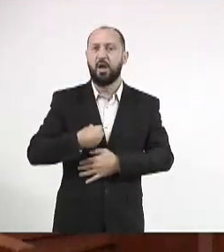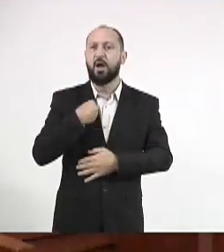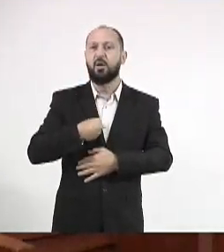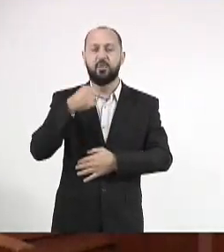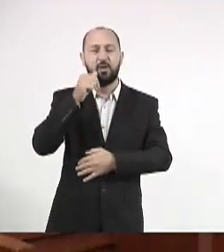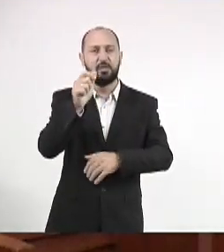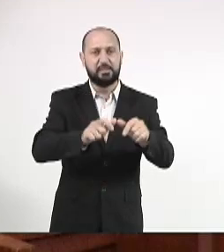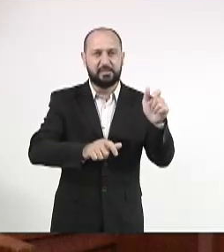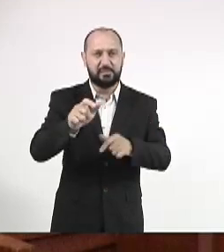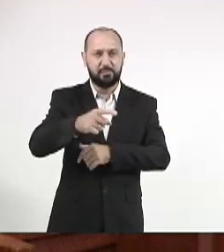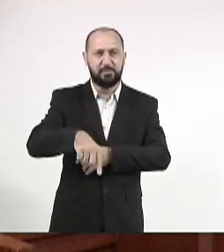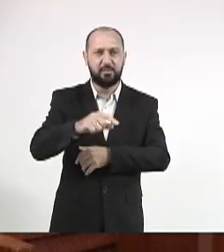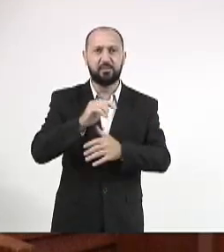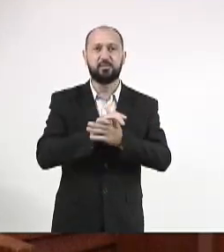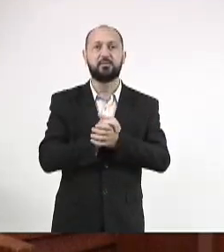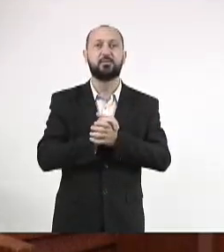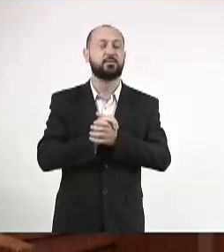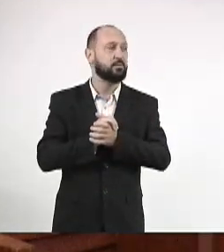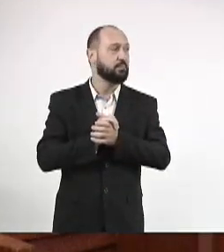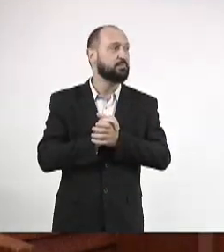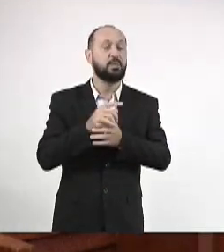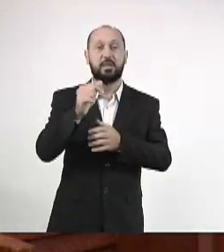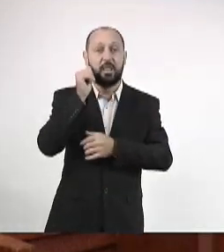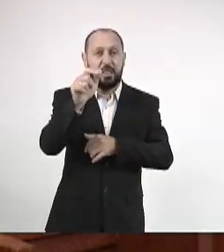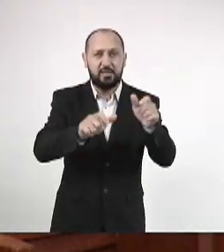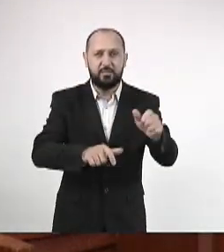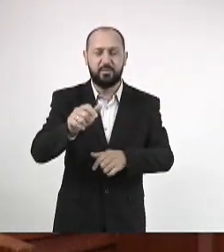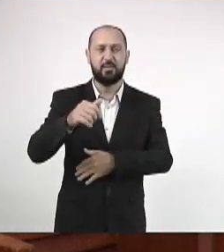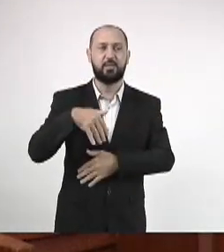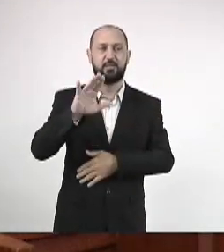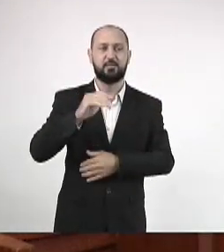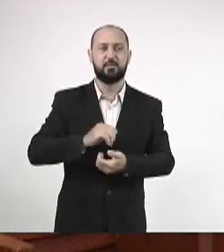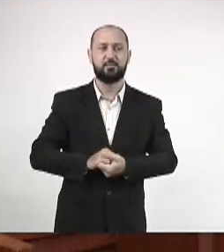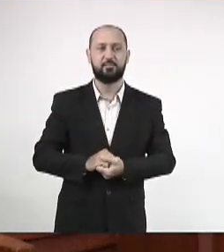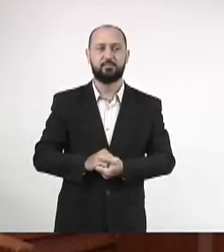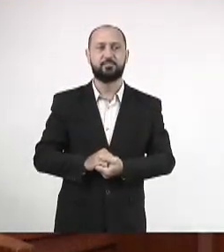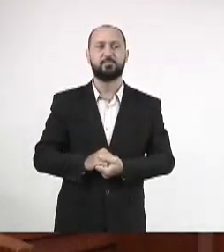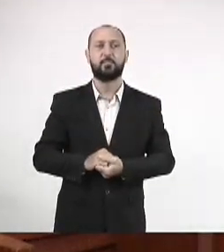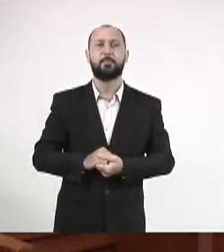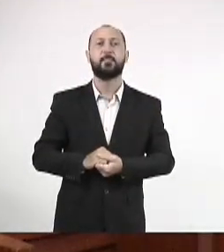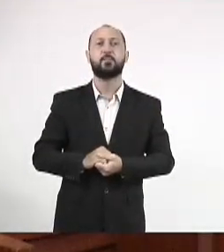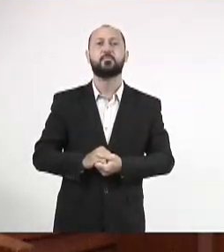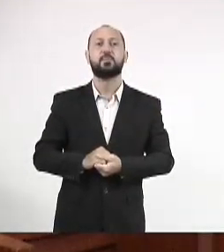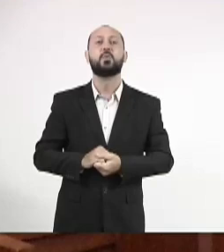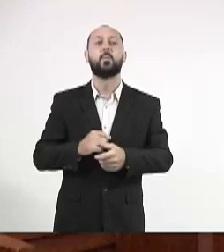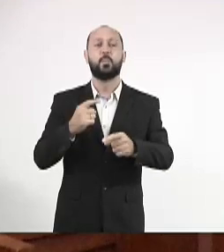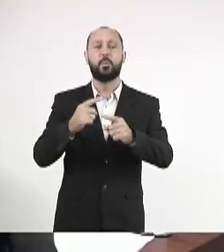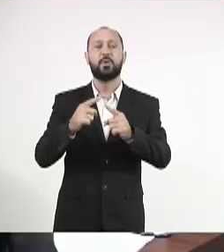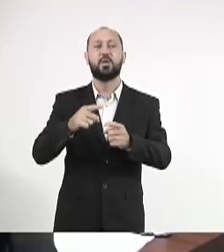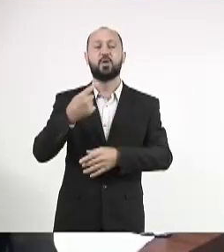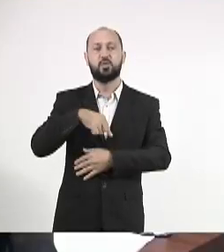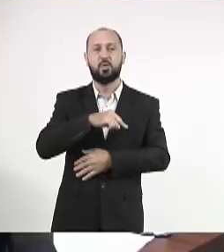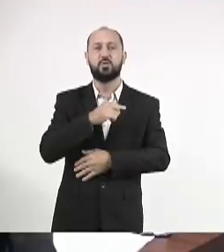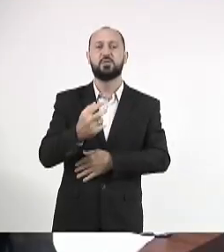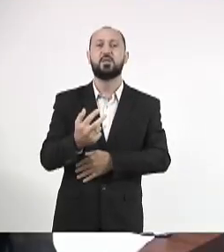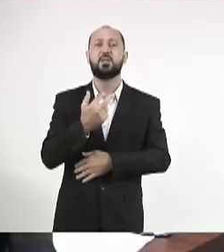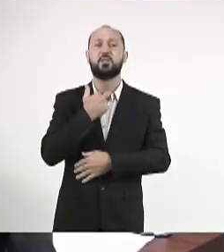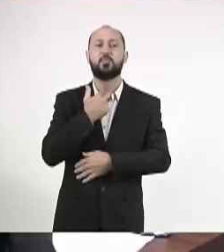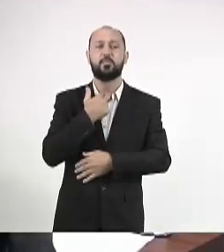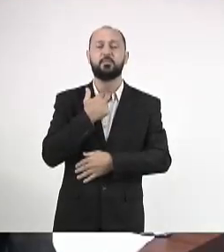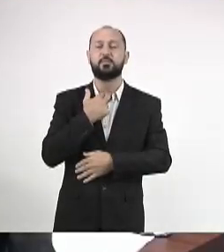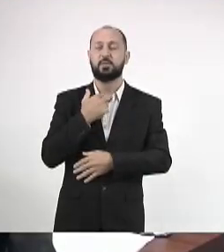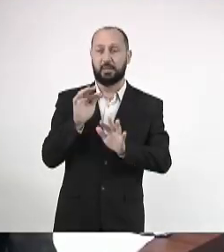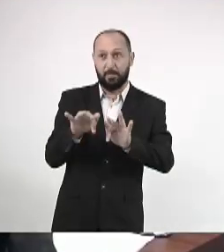das meninas, sobretudo das meninas. Deputado. Porque nós não podemos mais,